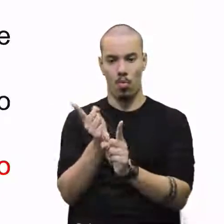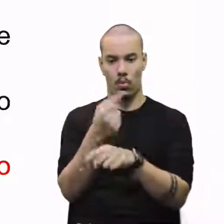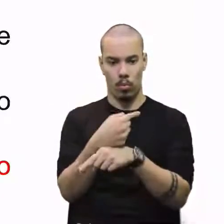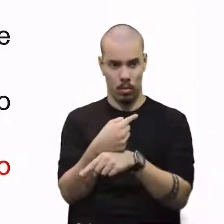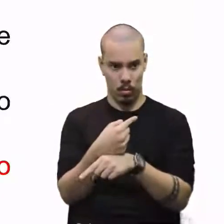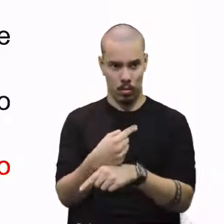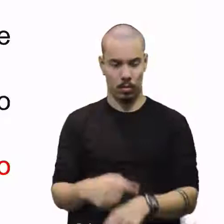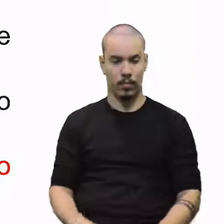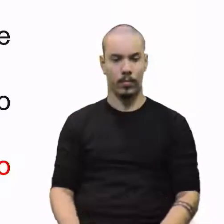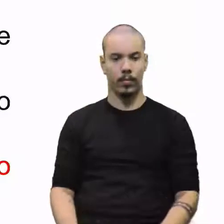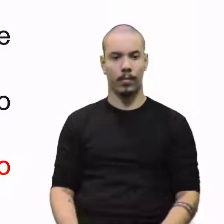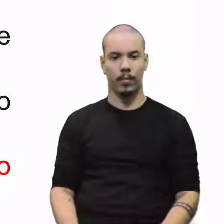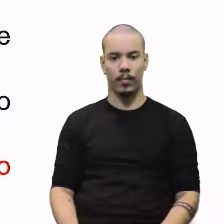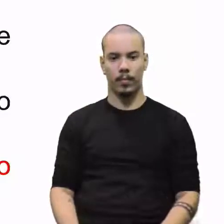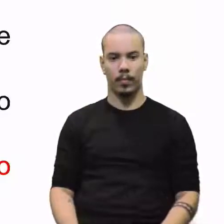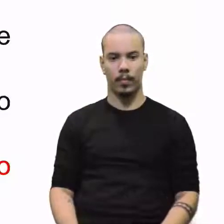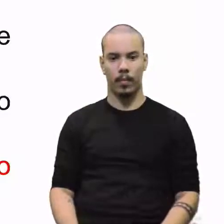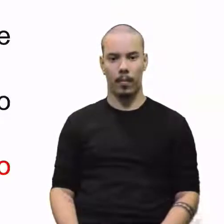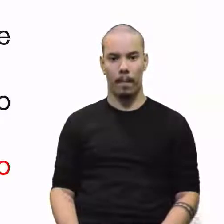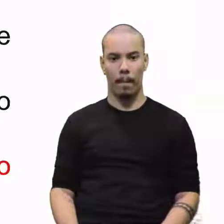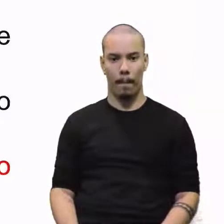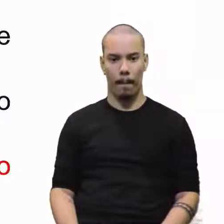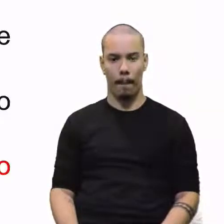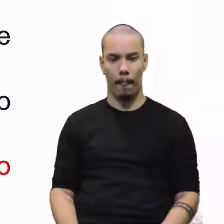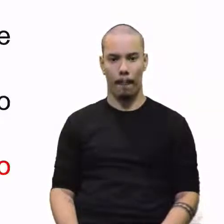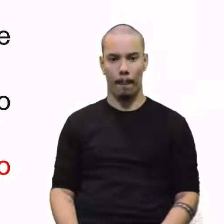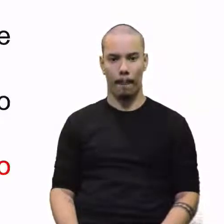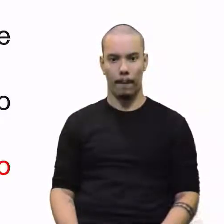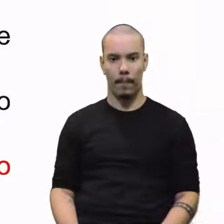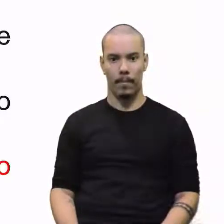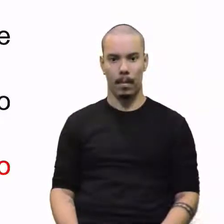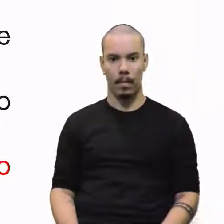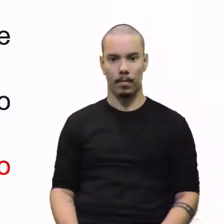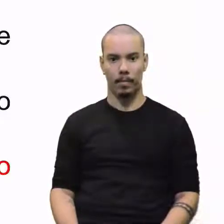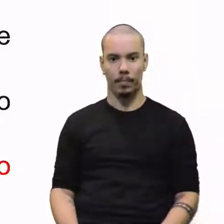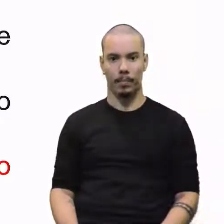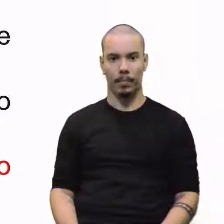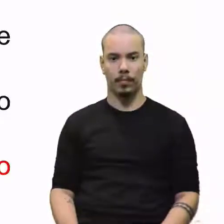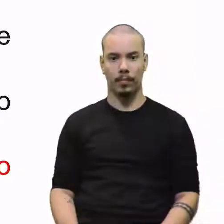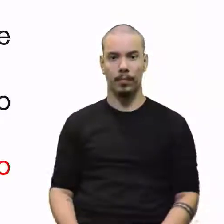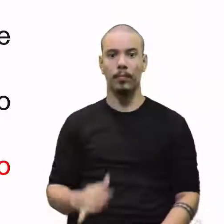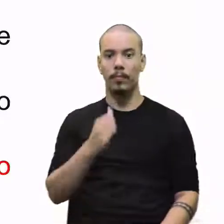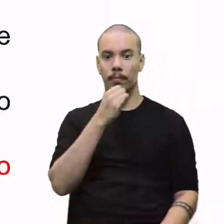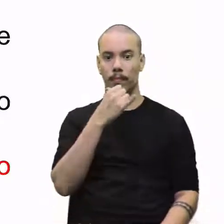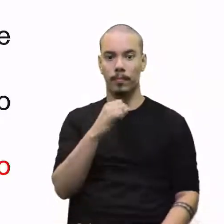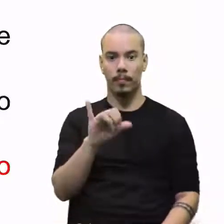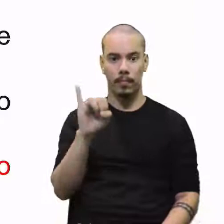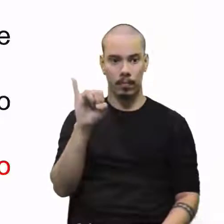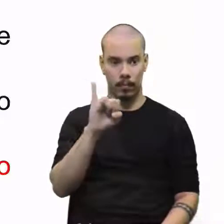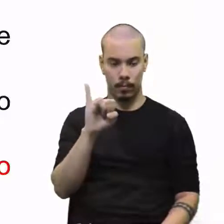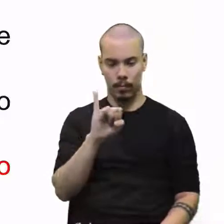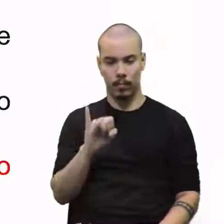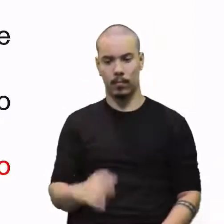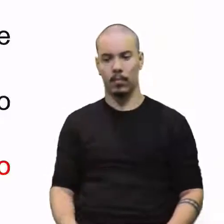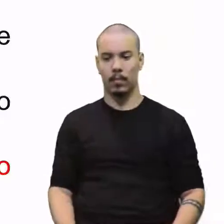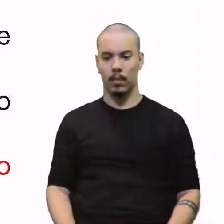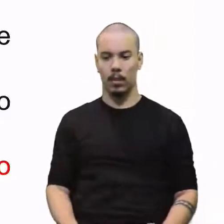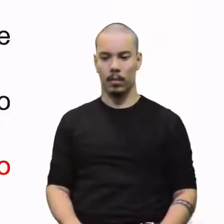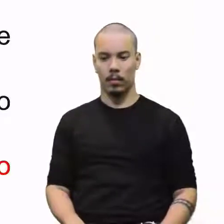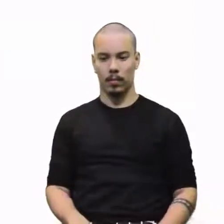não deixar aumentar. Se a aproximação é anti-horário, né, corrente? Quando é de afastamento é horário.